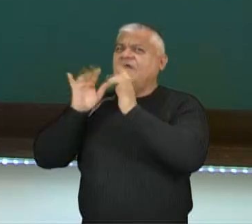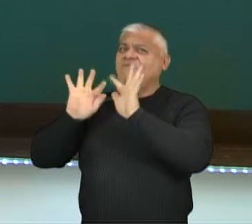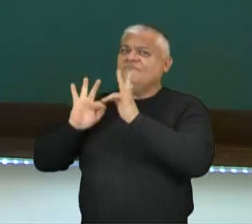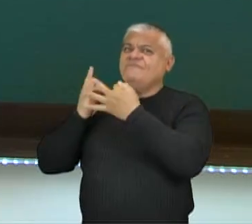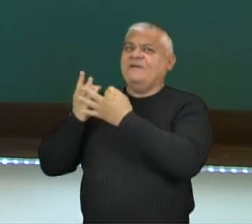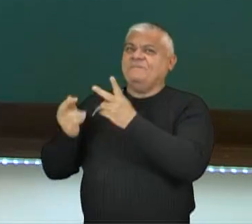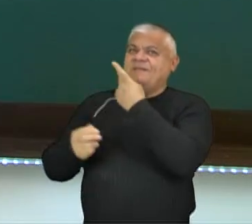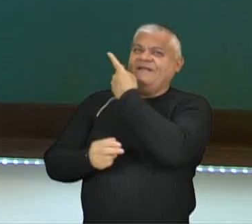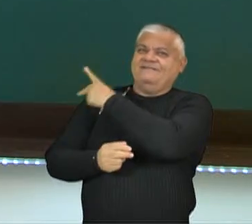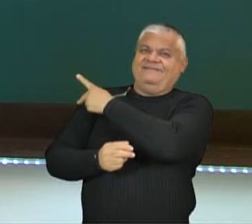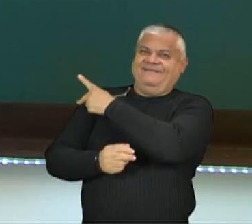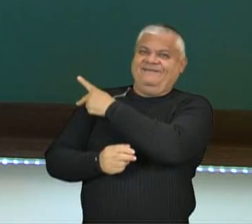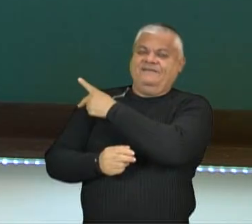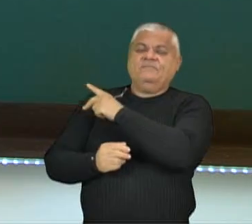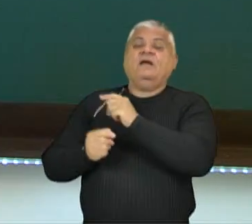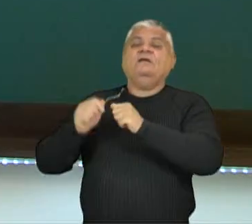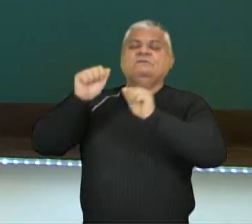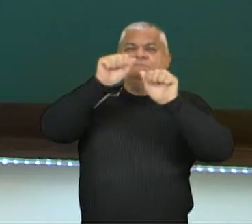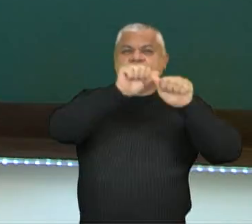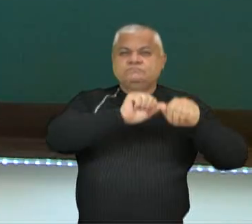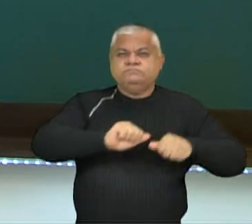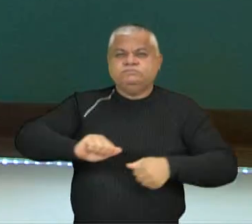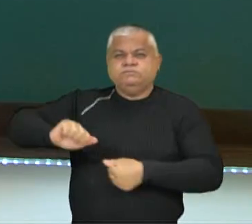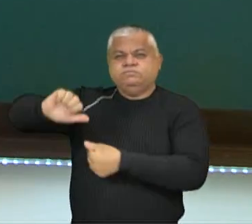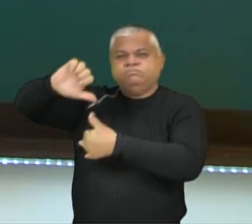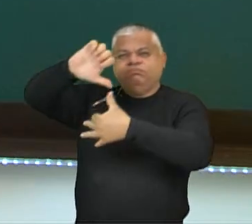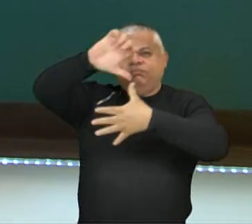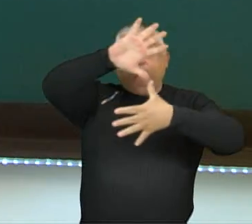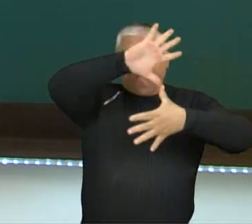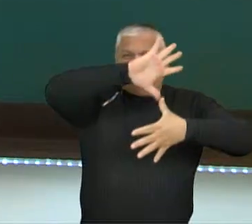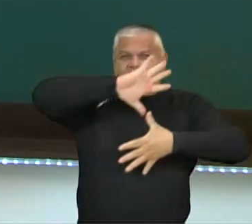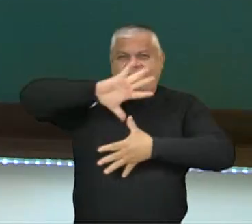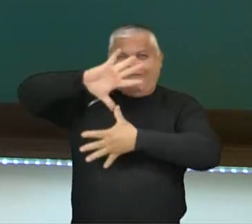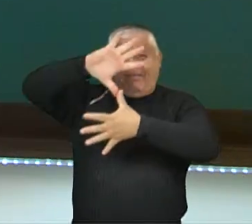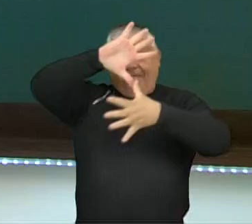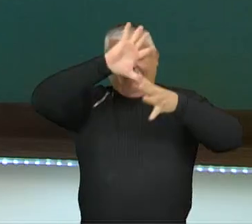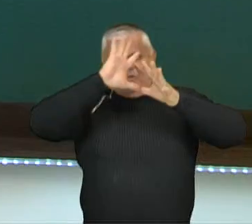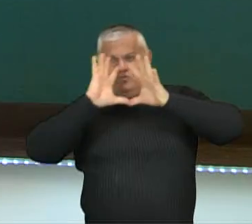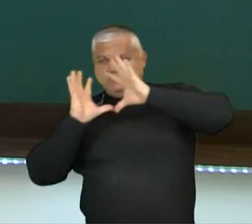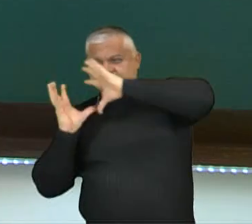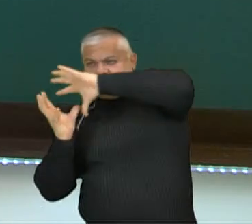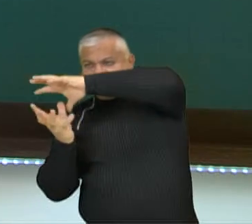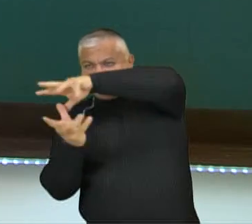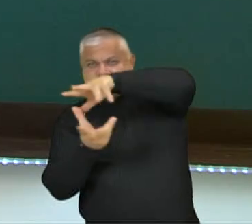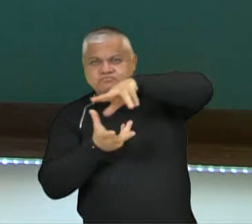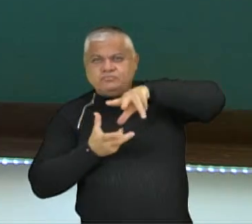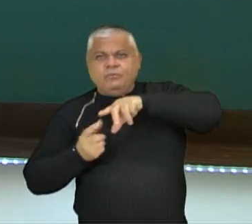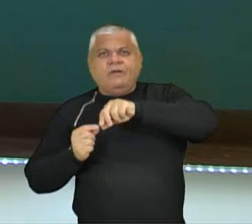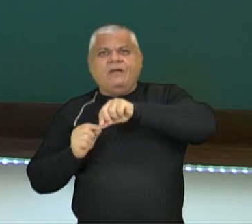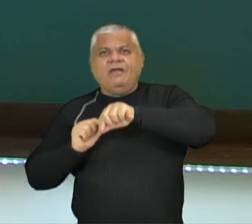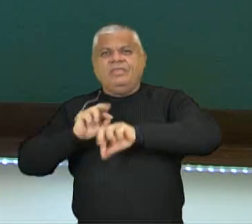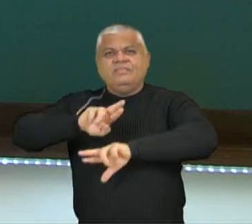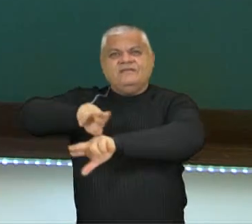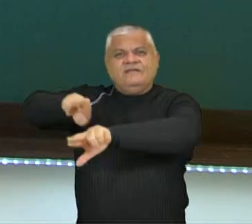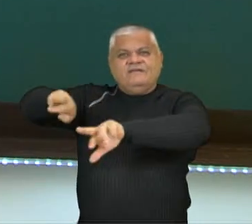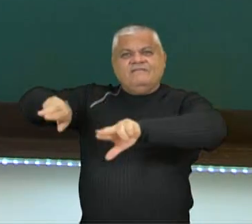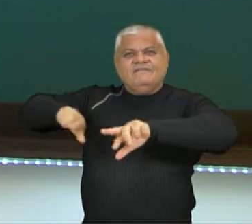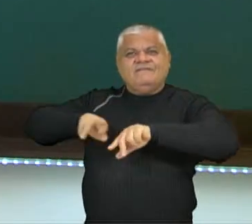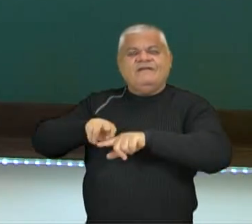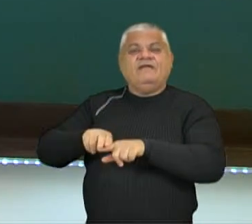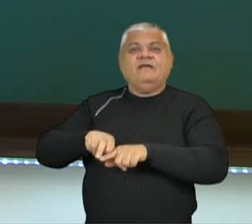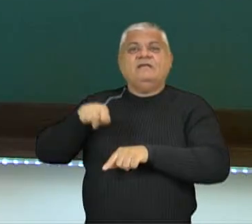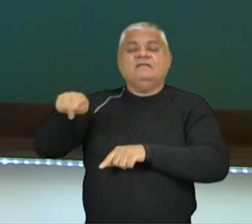esses continentes se separaram e começaram a sofrer todo aquele processo de seleção diferente que eu expliquei para vocês, eles